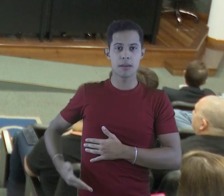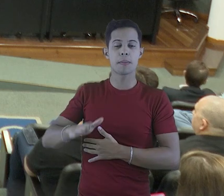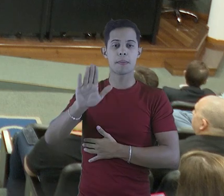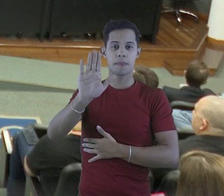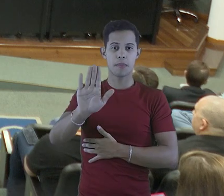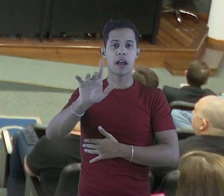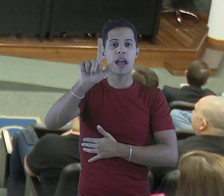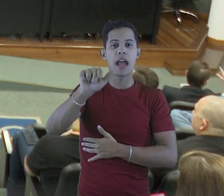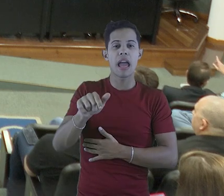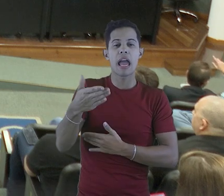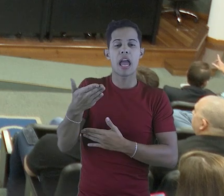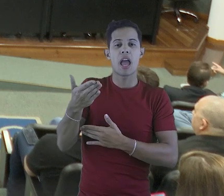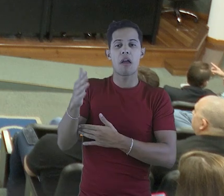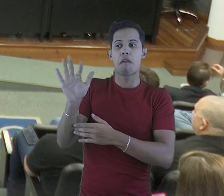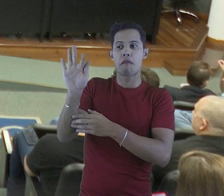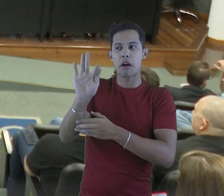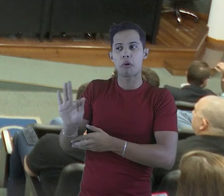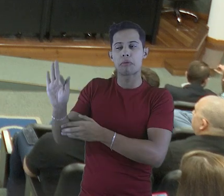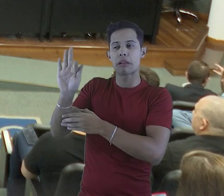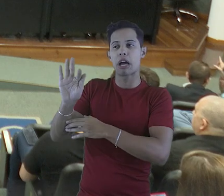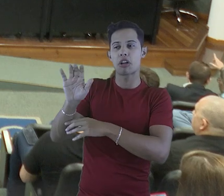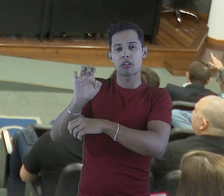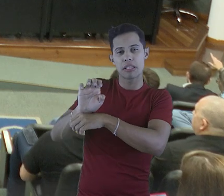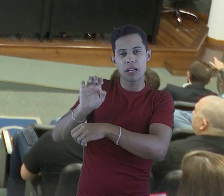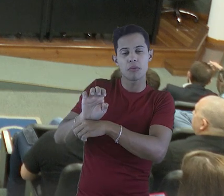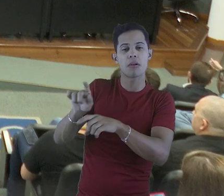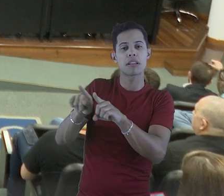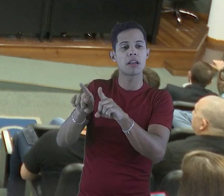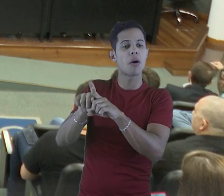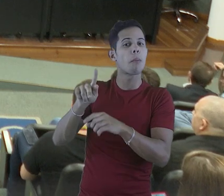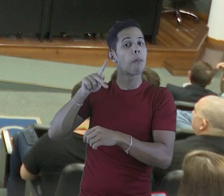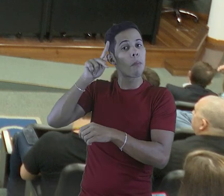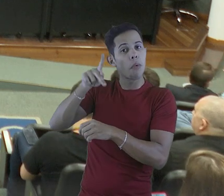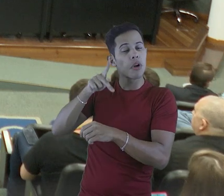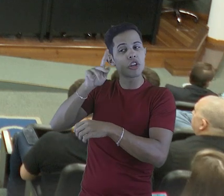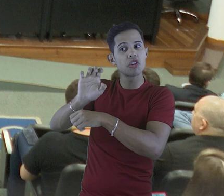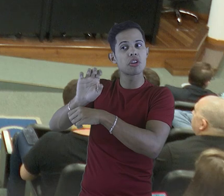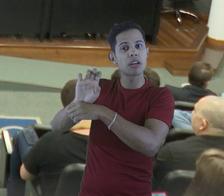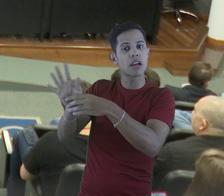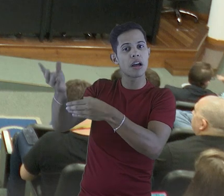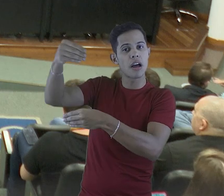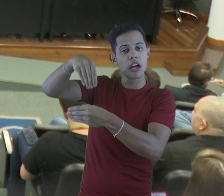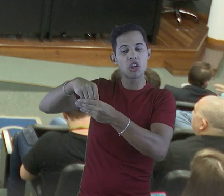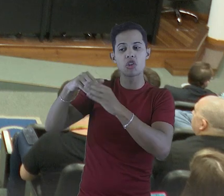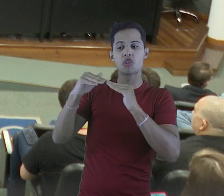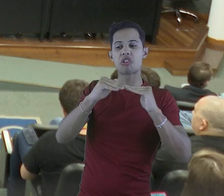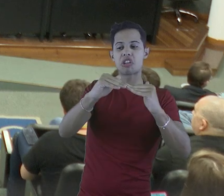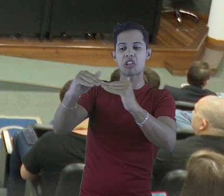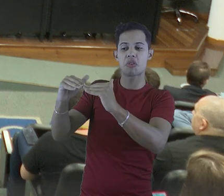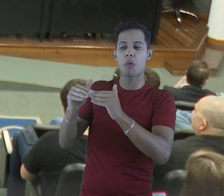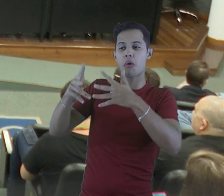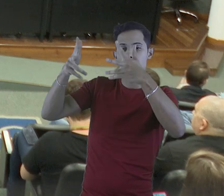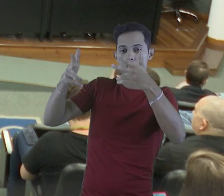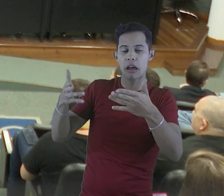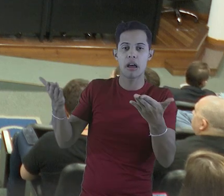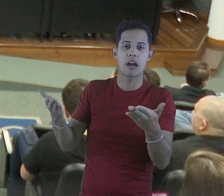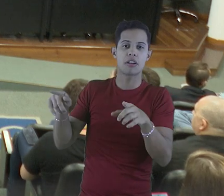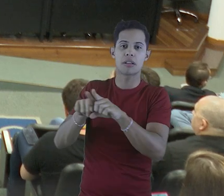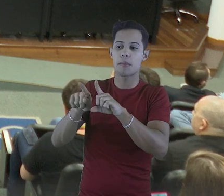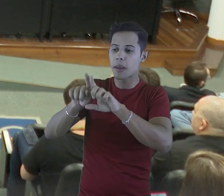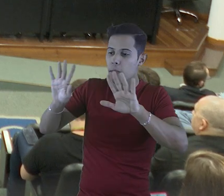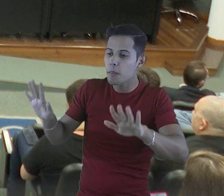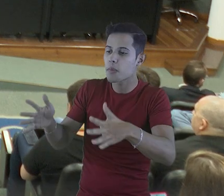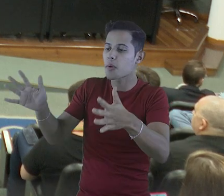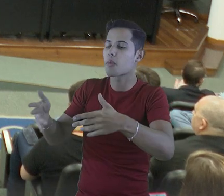estadual de igualdade etc e promoção da diversidade aí nesse caso ela poderia tratar em nome do interesse